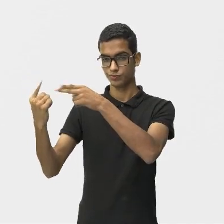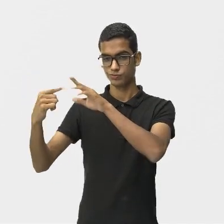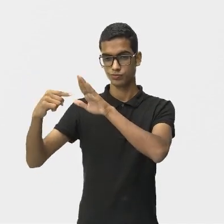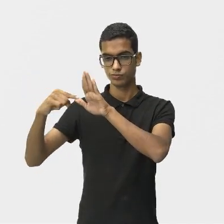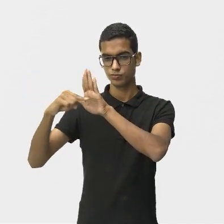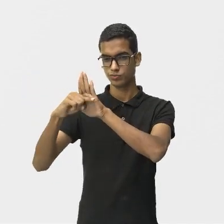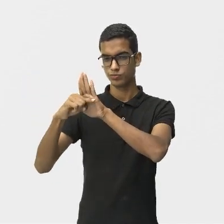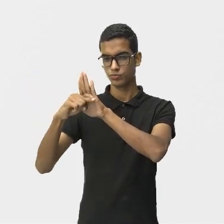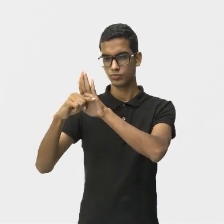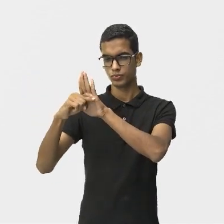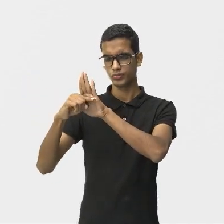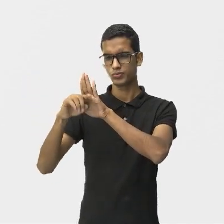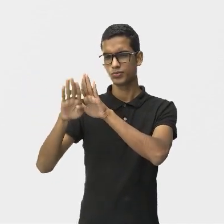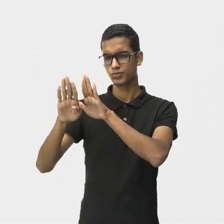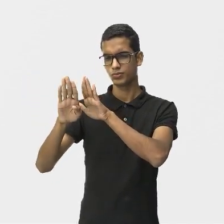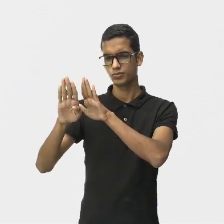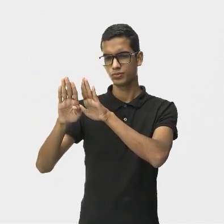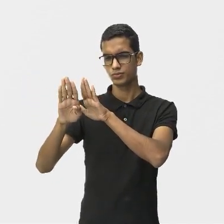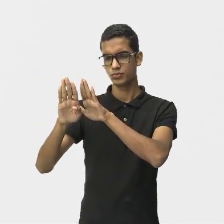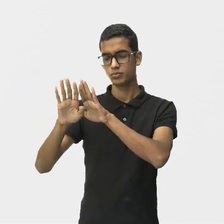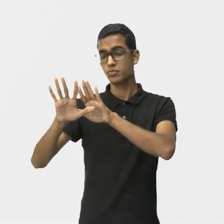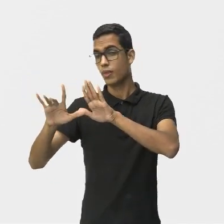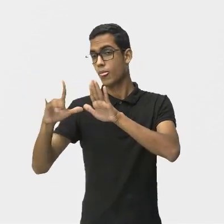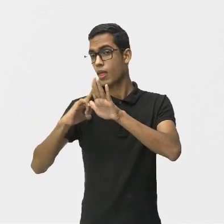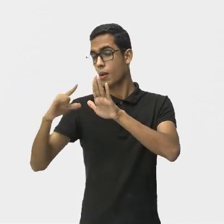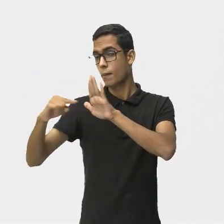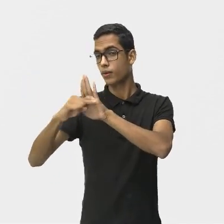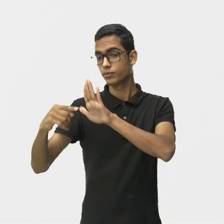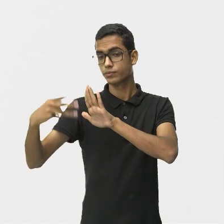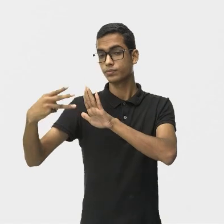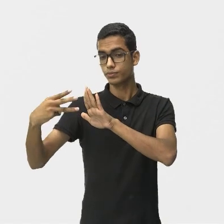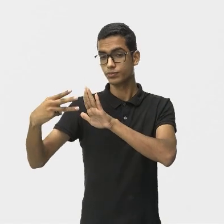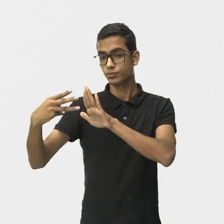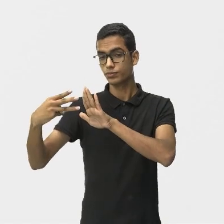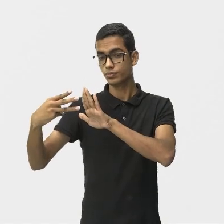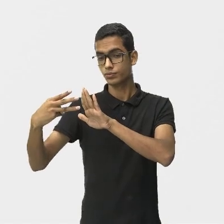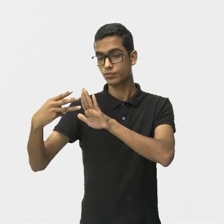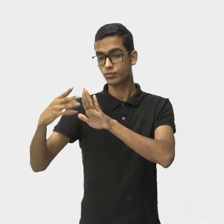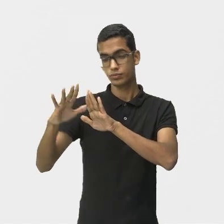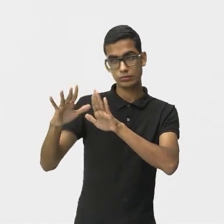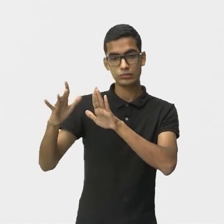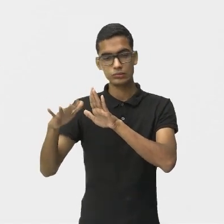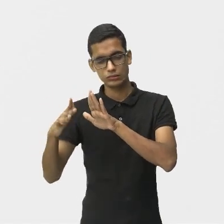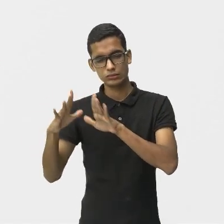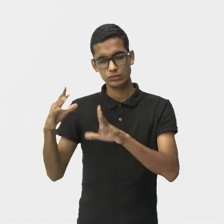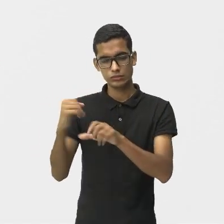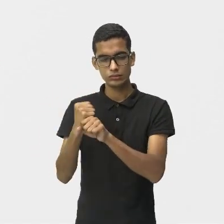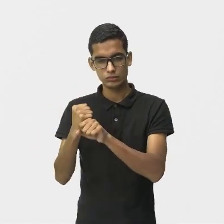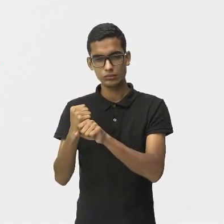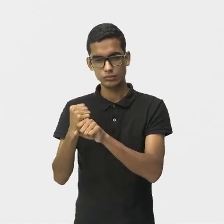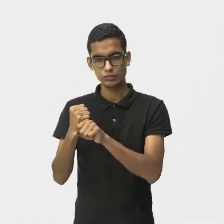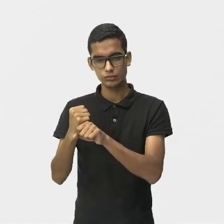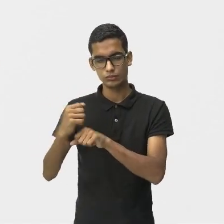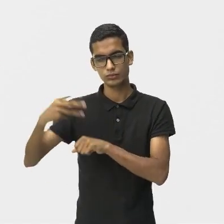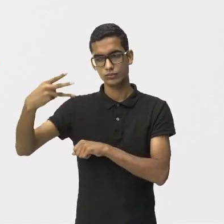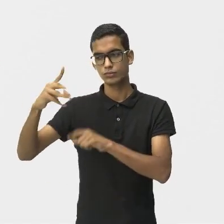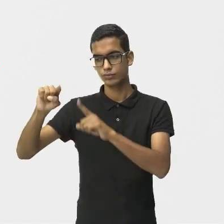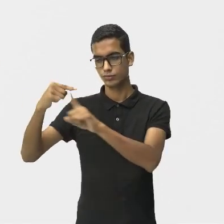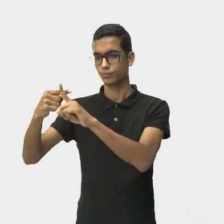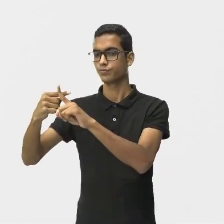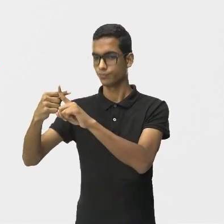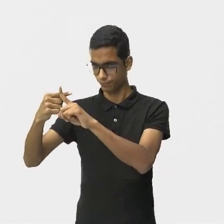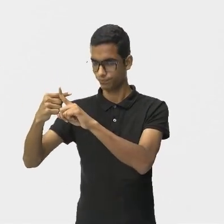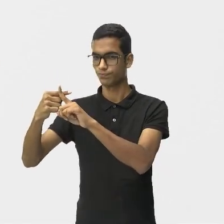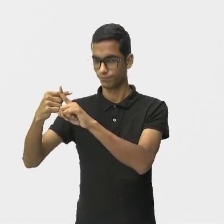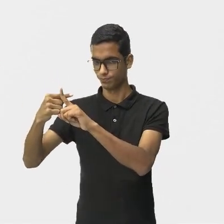fórmula com o menos daqui do 3. Ó. Menos vezes menos vai dar mais. Então, esse 3 ele vai ser